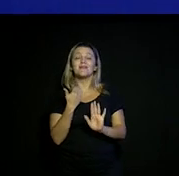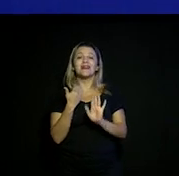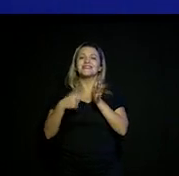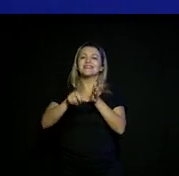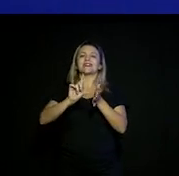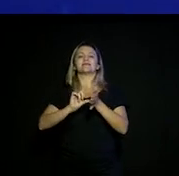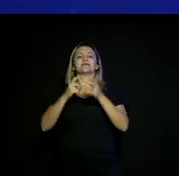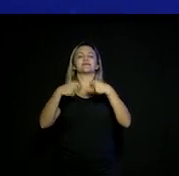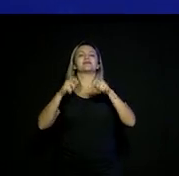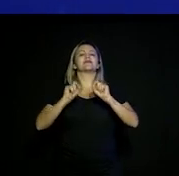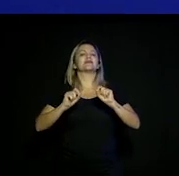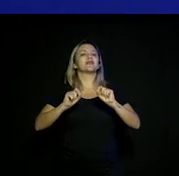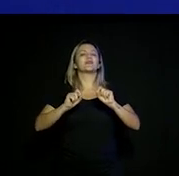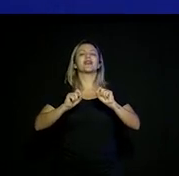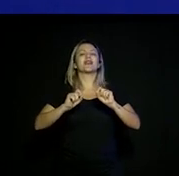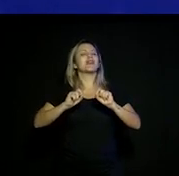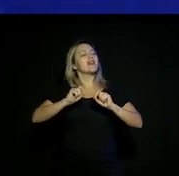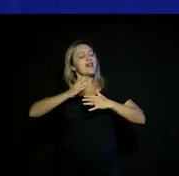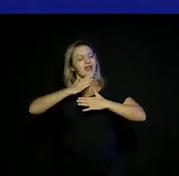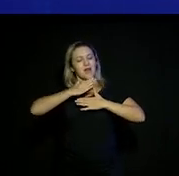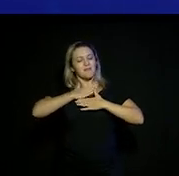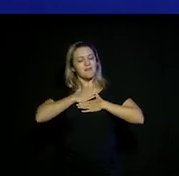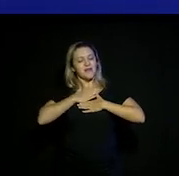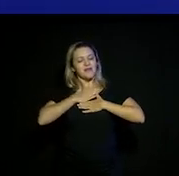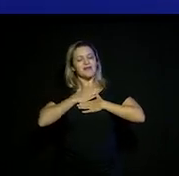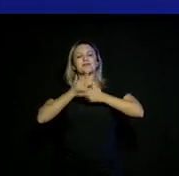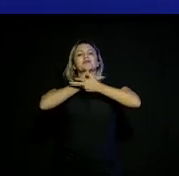verdadeira realização do ser humano. Qual é o teu recado?